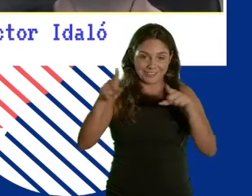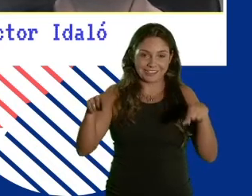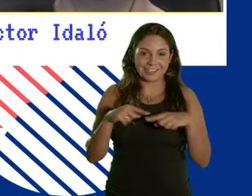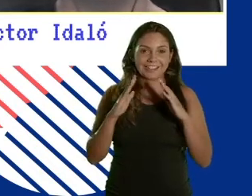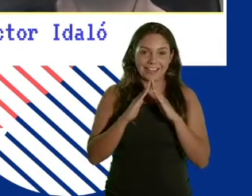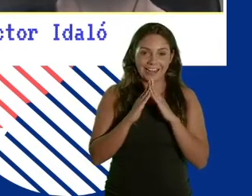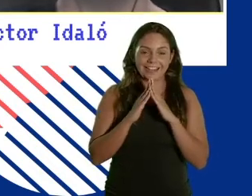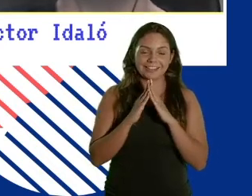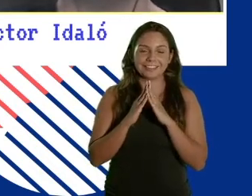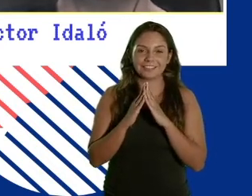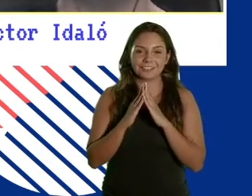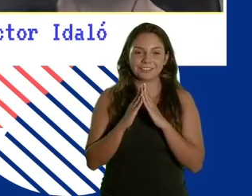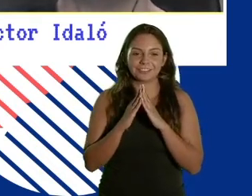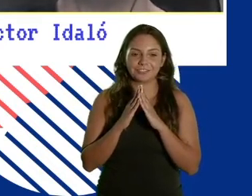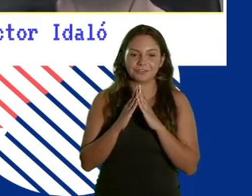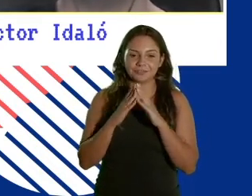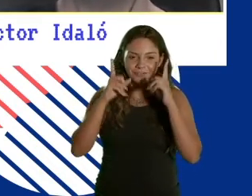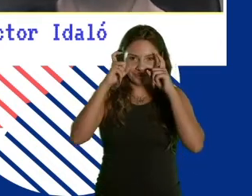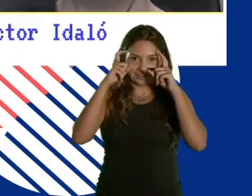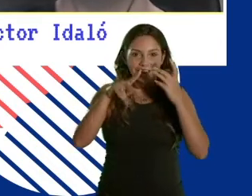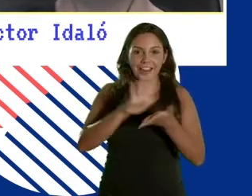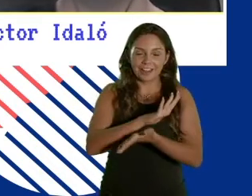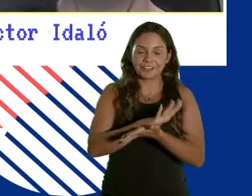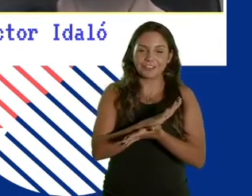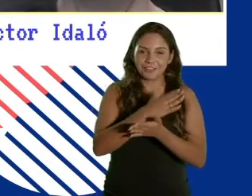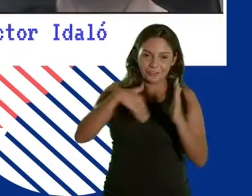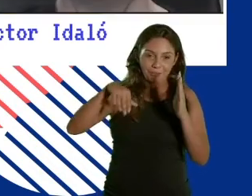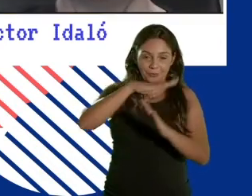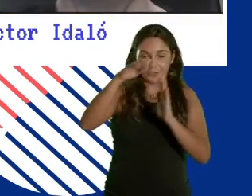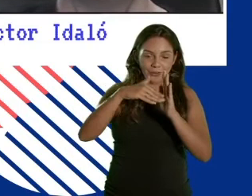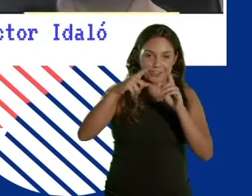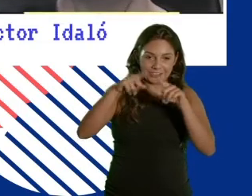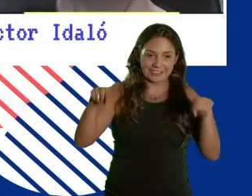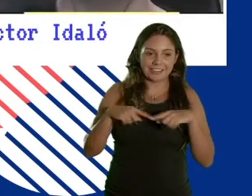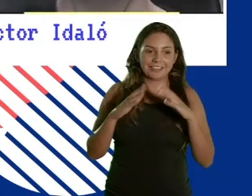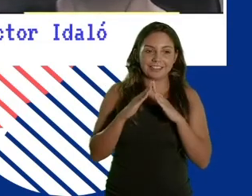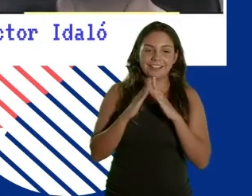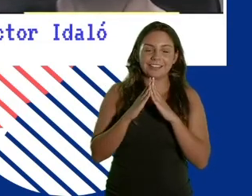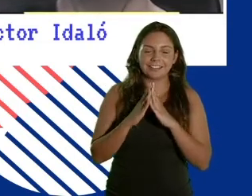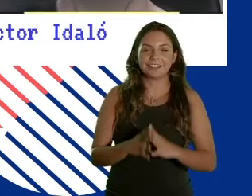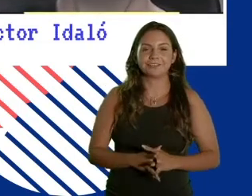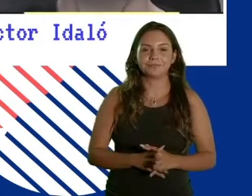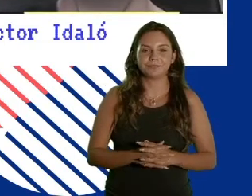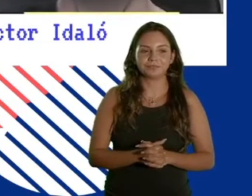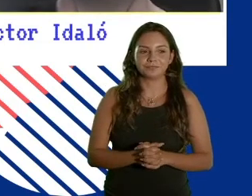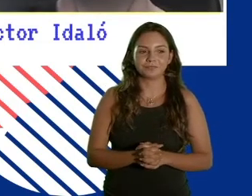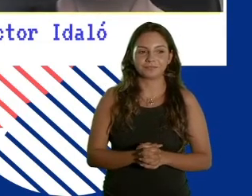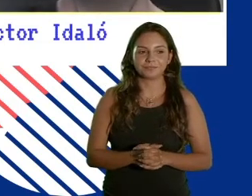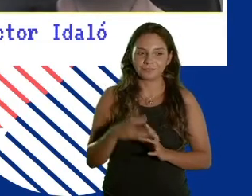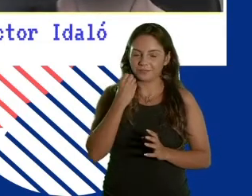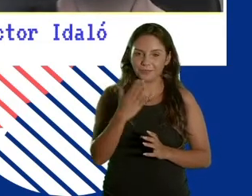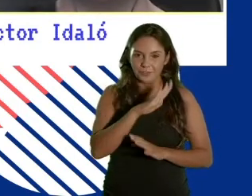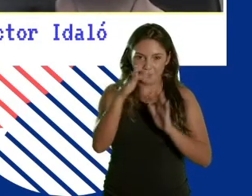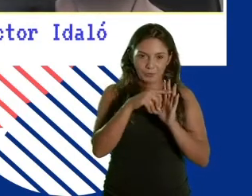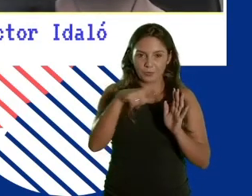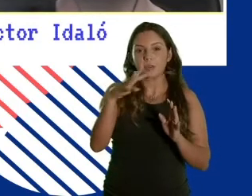né? Eu acho que é até um pequeno retrato de Araxá isso, todos na sala de casa, todos amigos. É uma coisa muito boa, todos